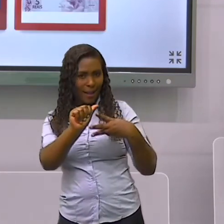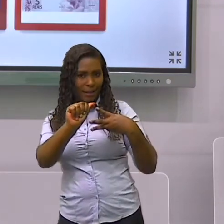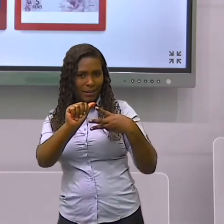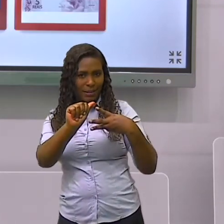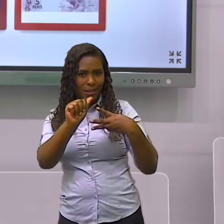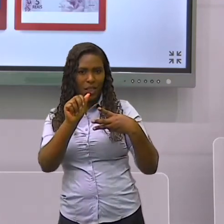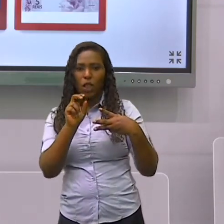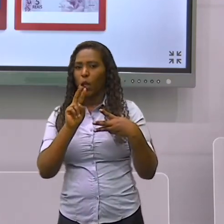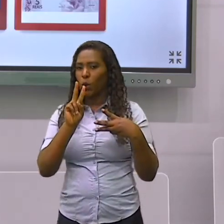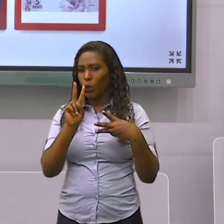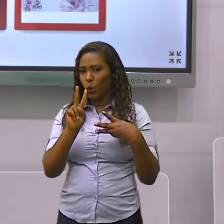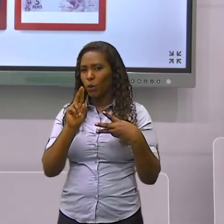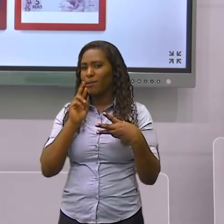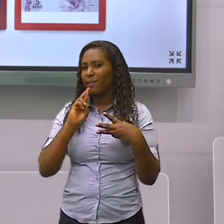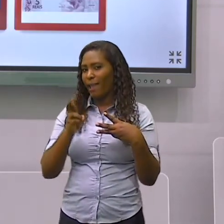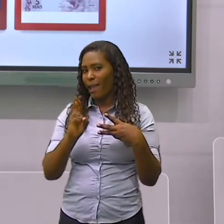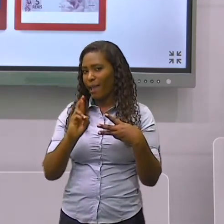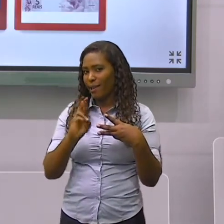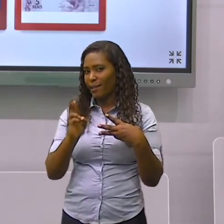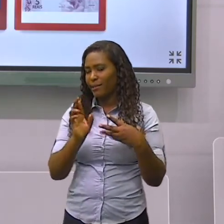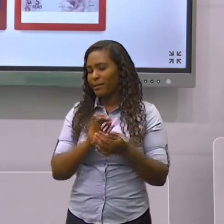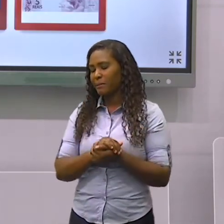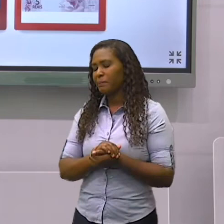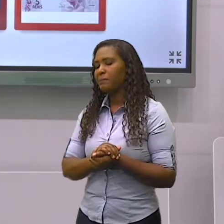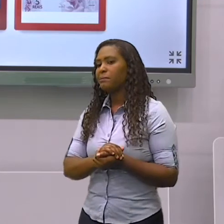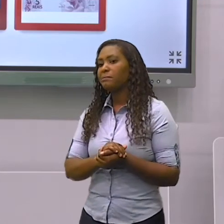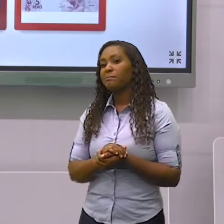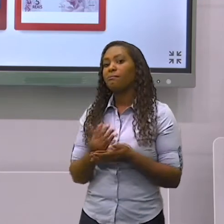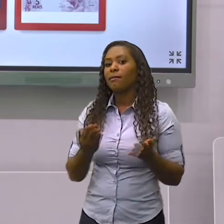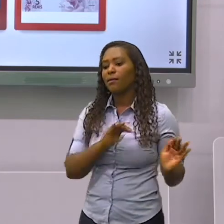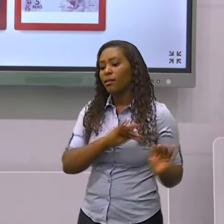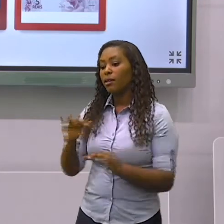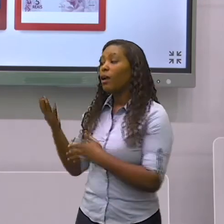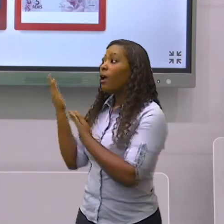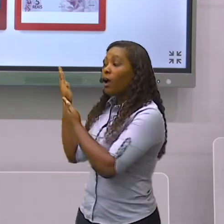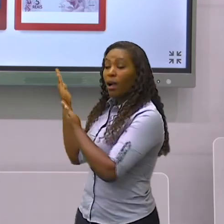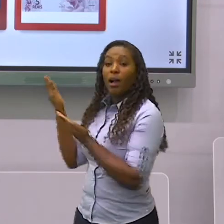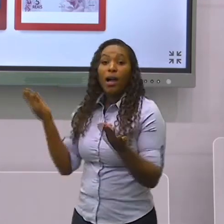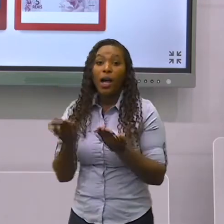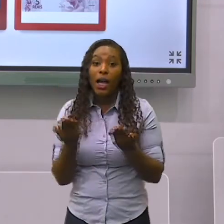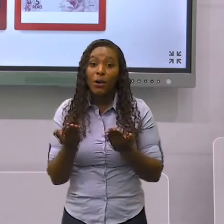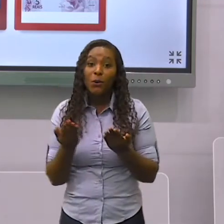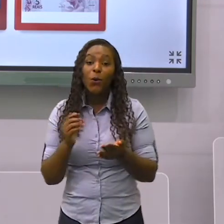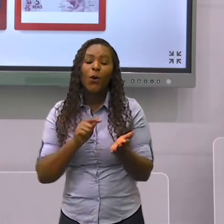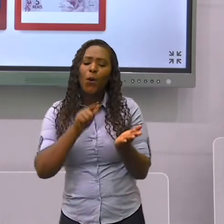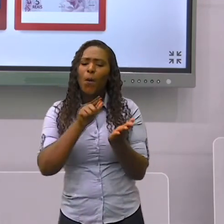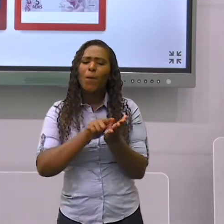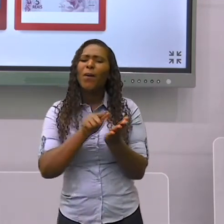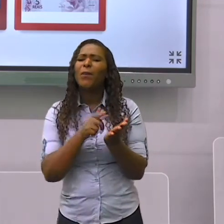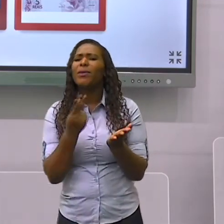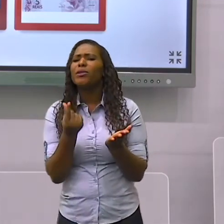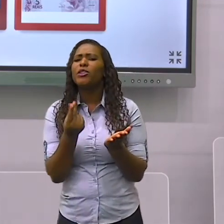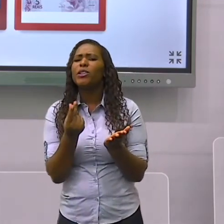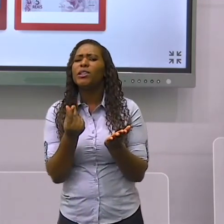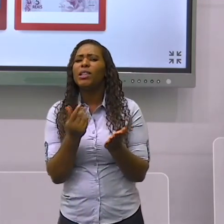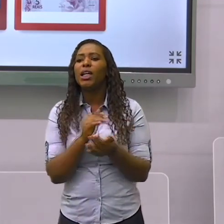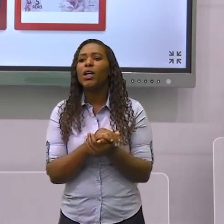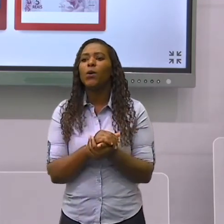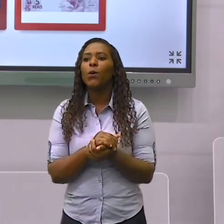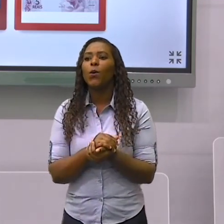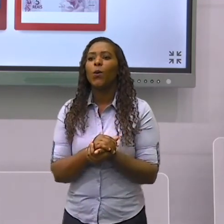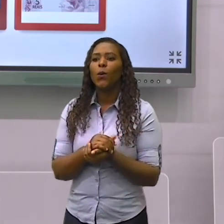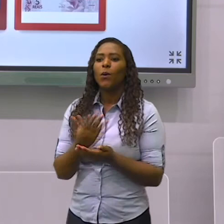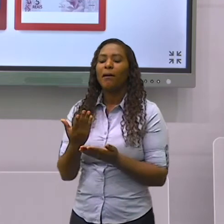para finalizarmos, qual é a cédula de maior valor? Olha, essa